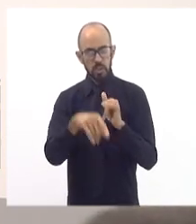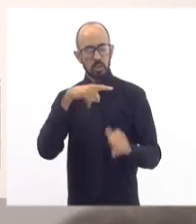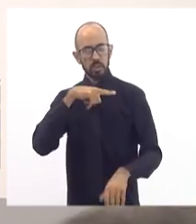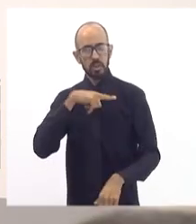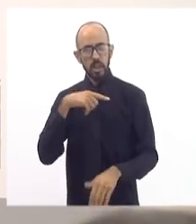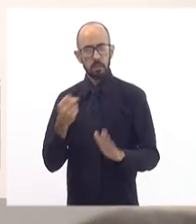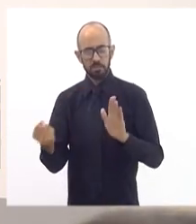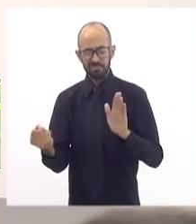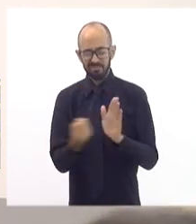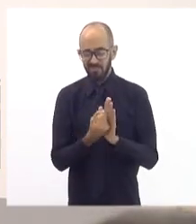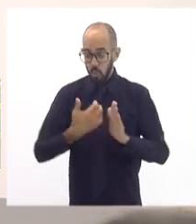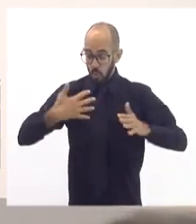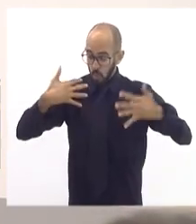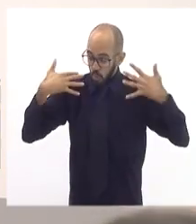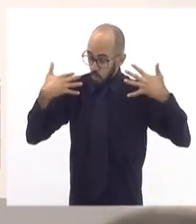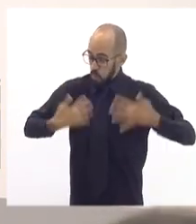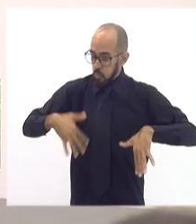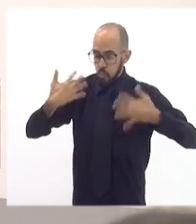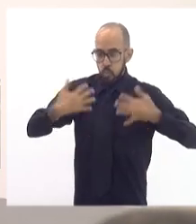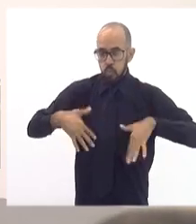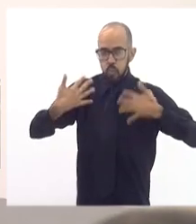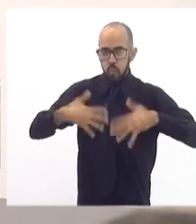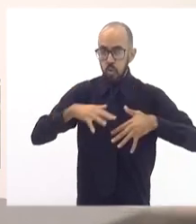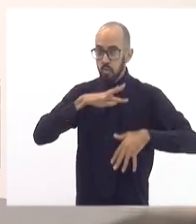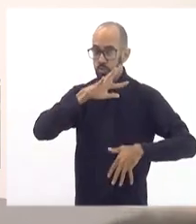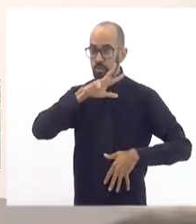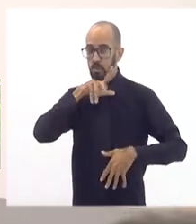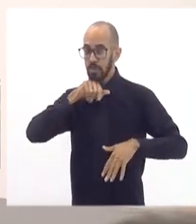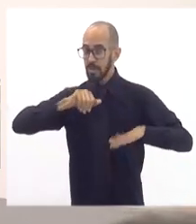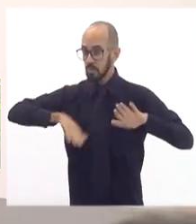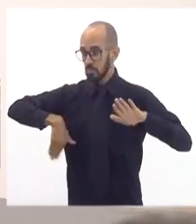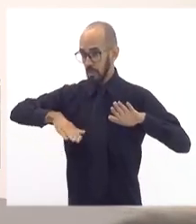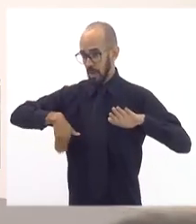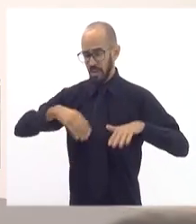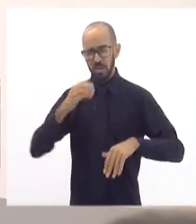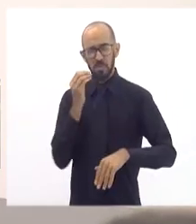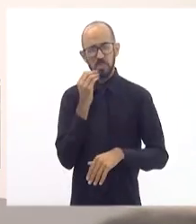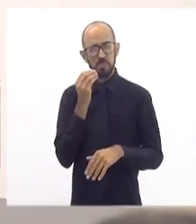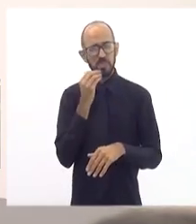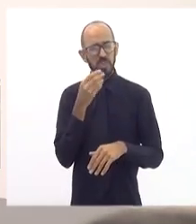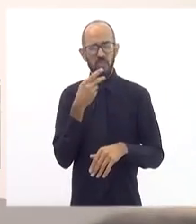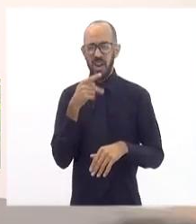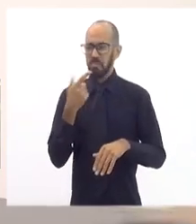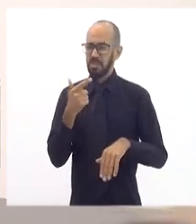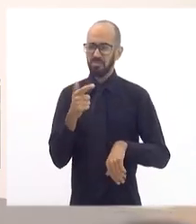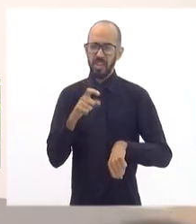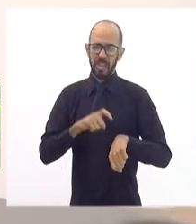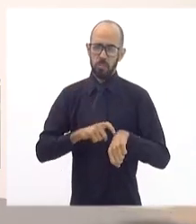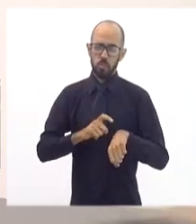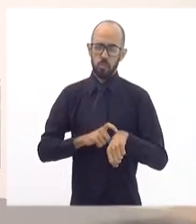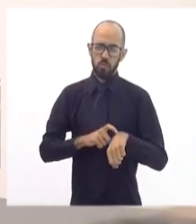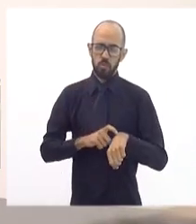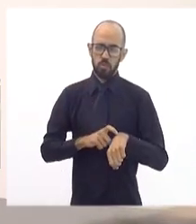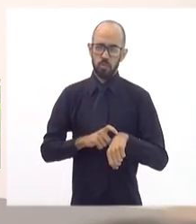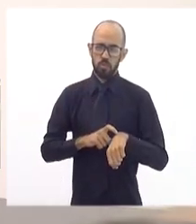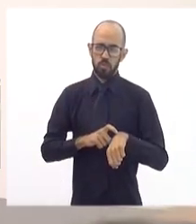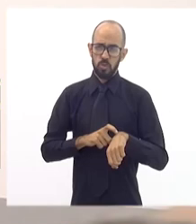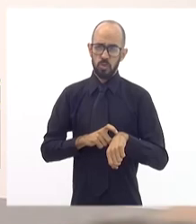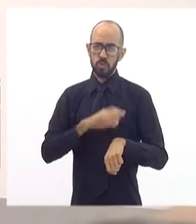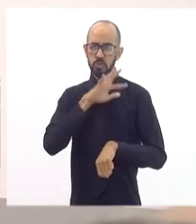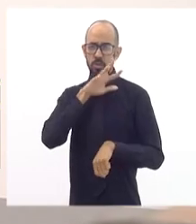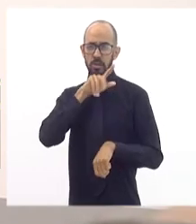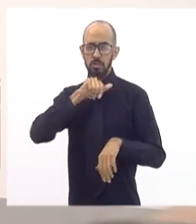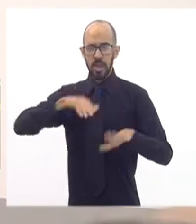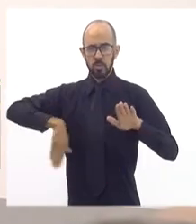gigante e na fauna Marinha eu poderia falar que discorreu mas eu não tenho tempo e a sala Maria que